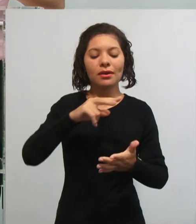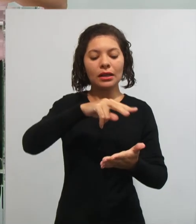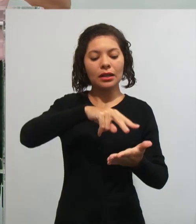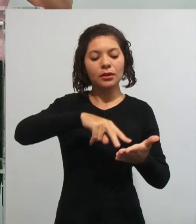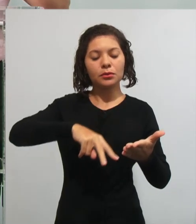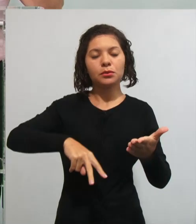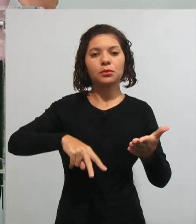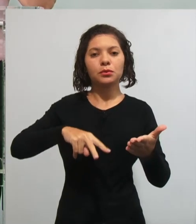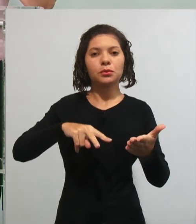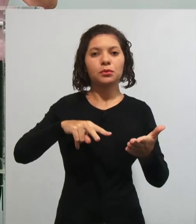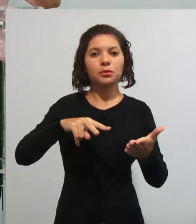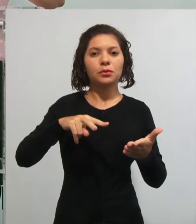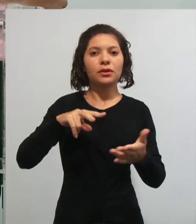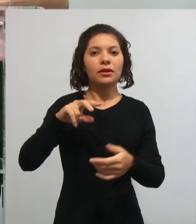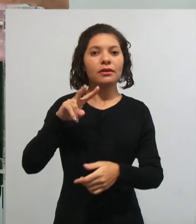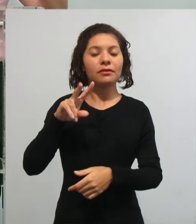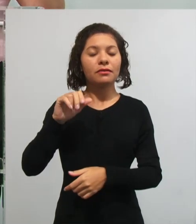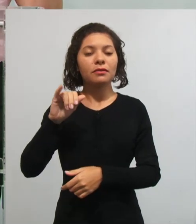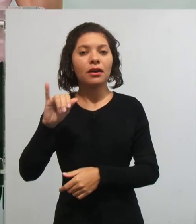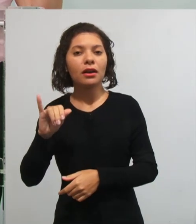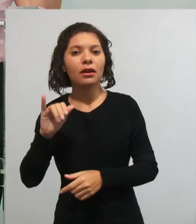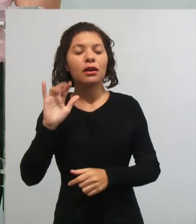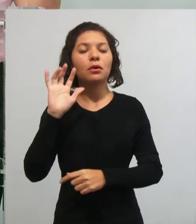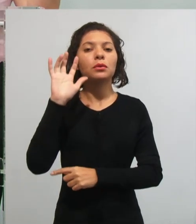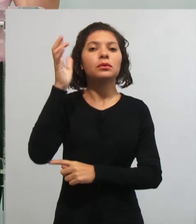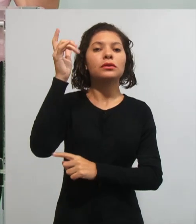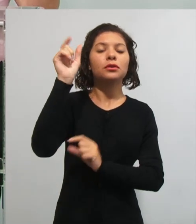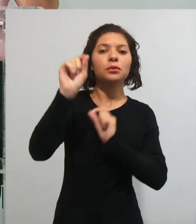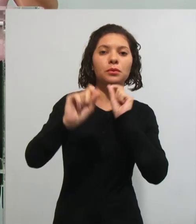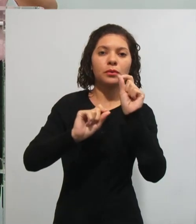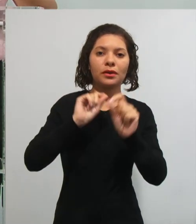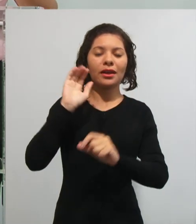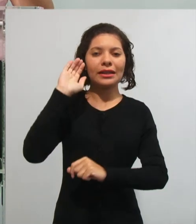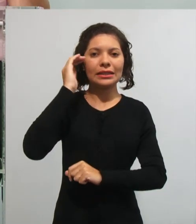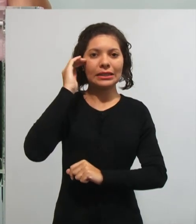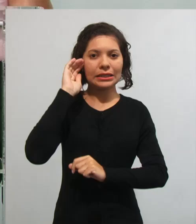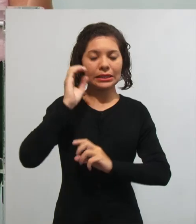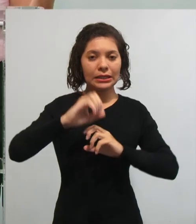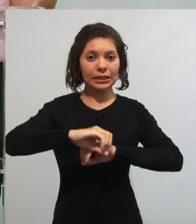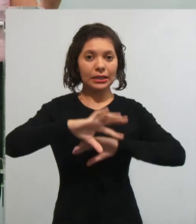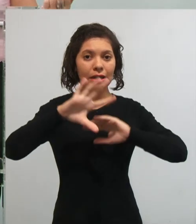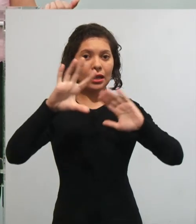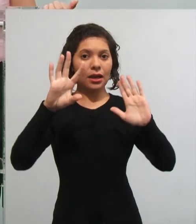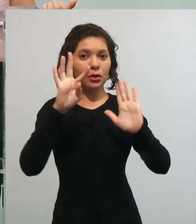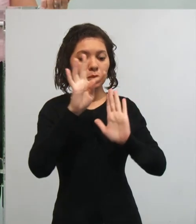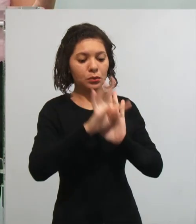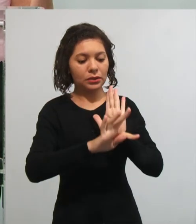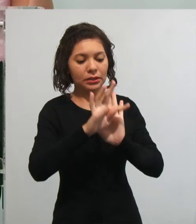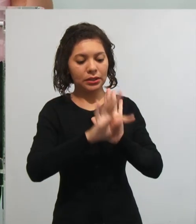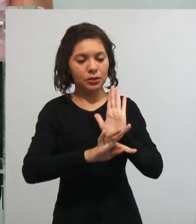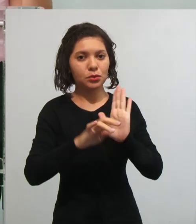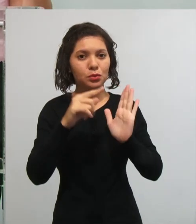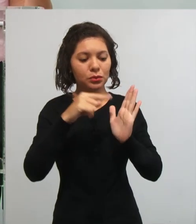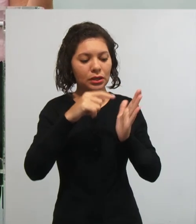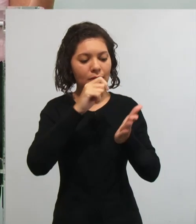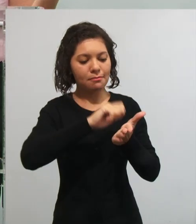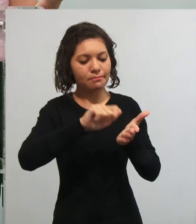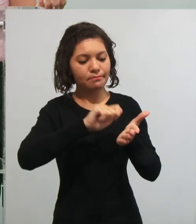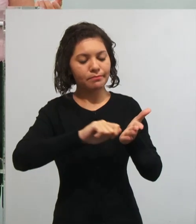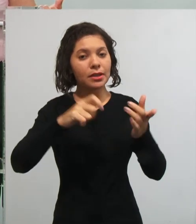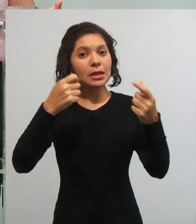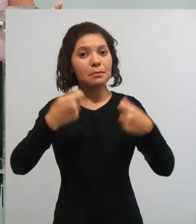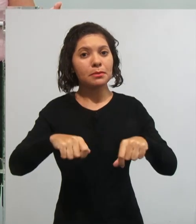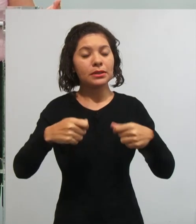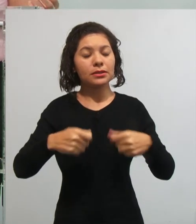leitura, né, que vai haver essa expressão da compreensão do texto escrito. E é preciso a gente levar